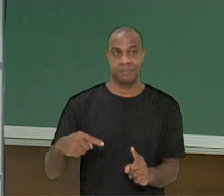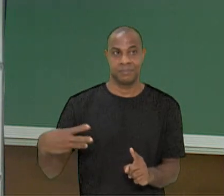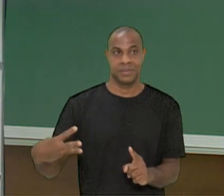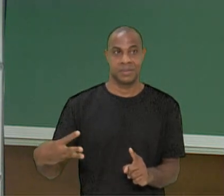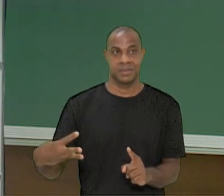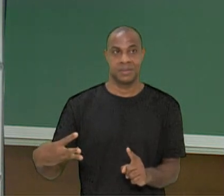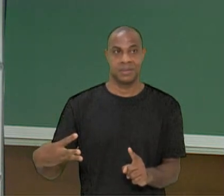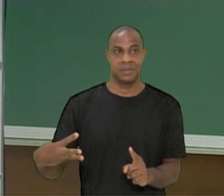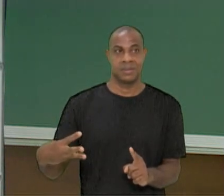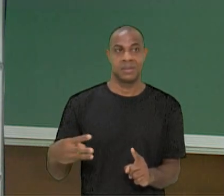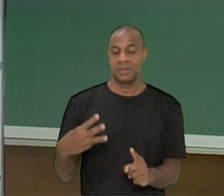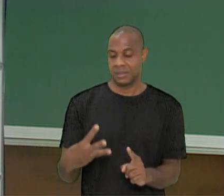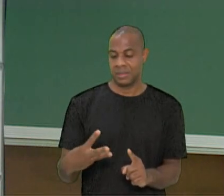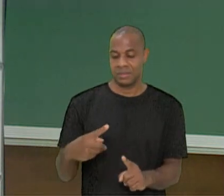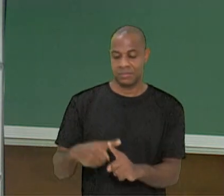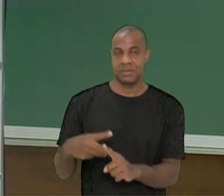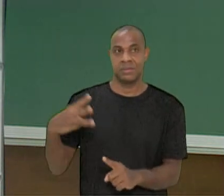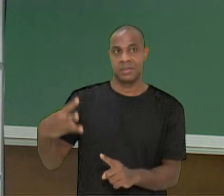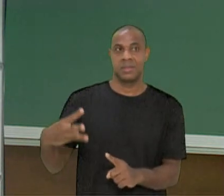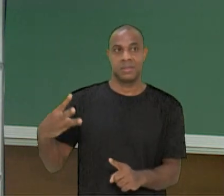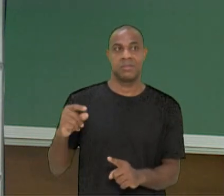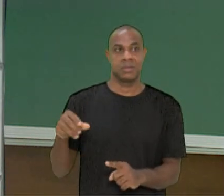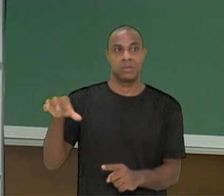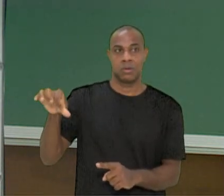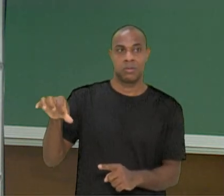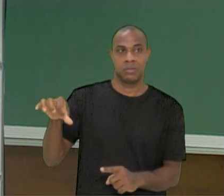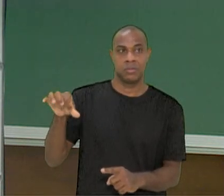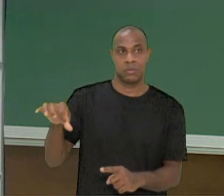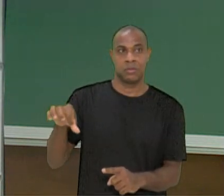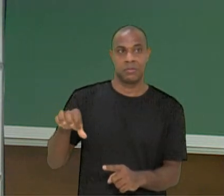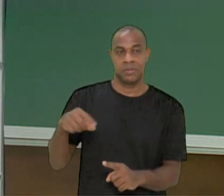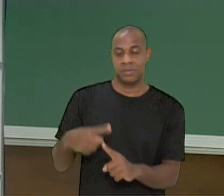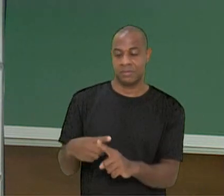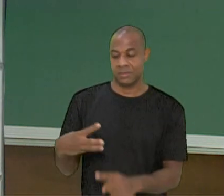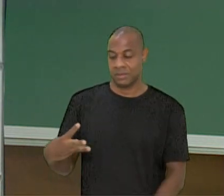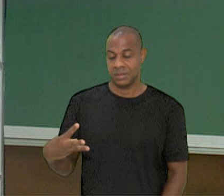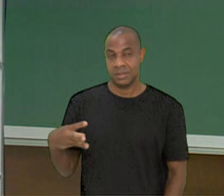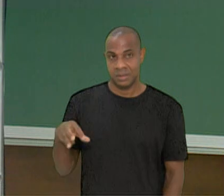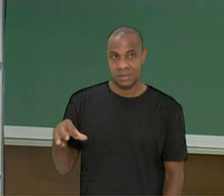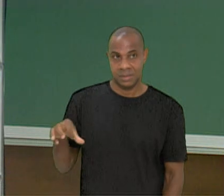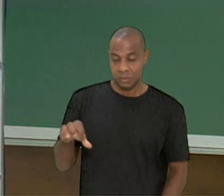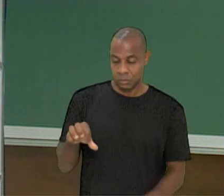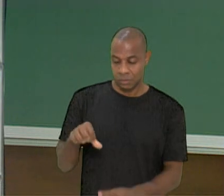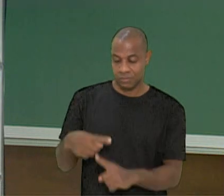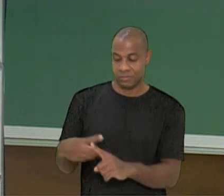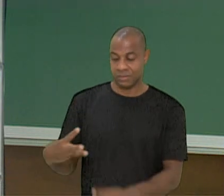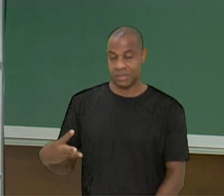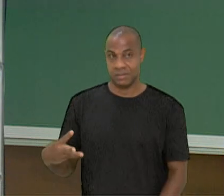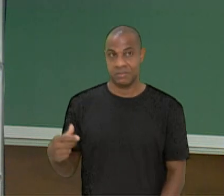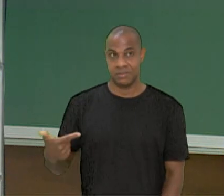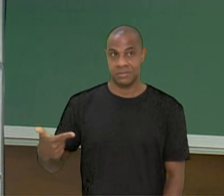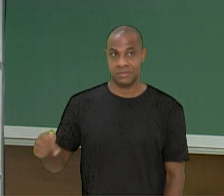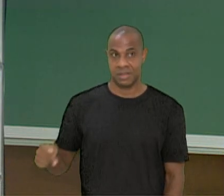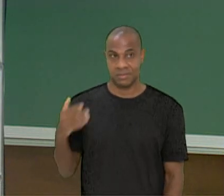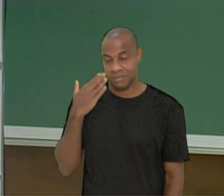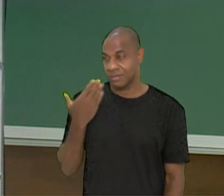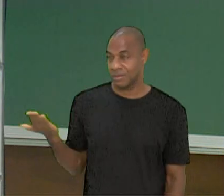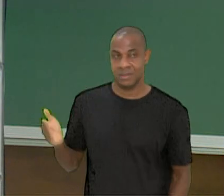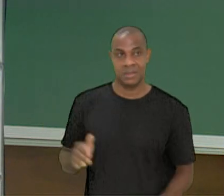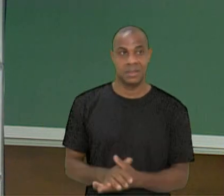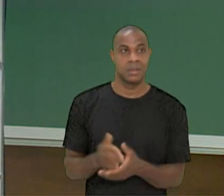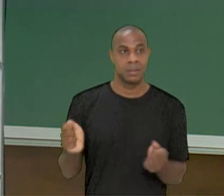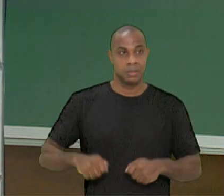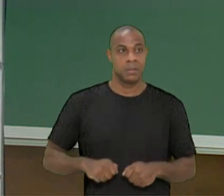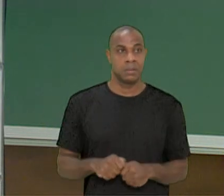ficar menos. 3 vezes 3, 9. 9 vezes 3, 27. Tá? Você pode